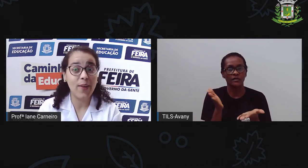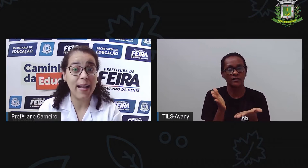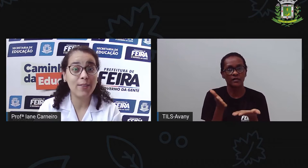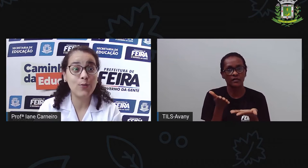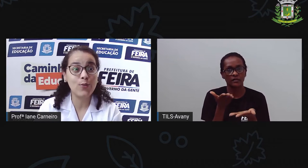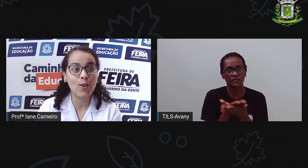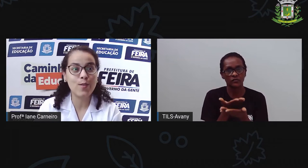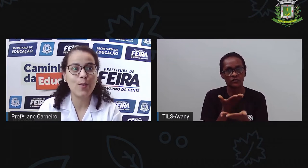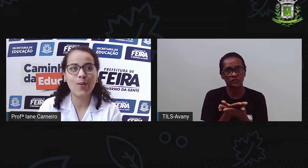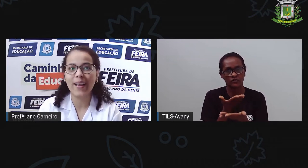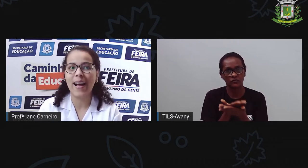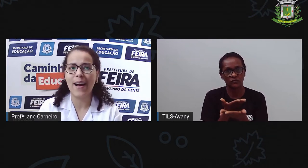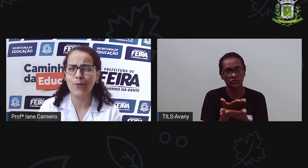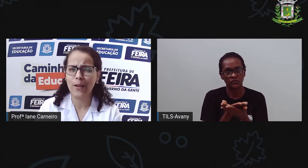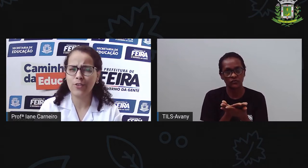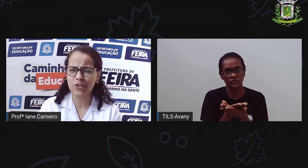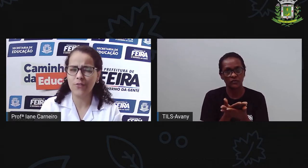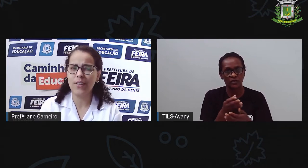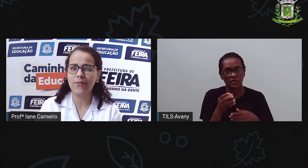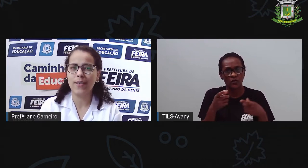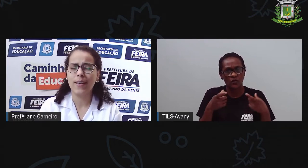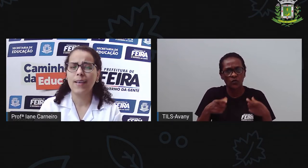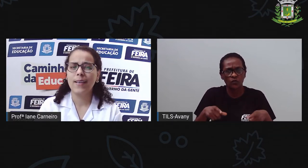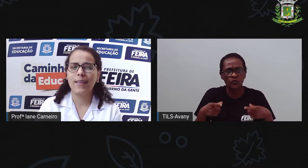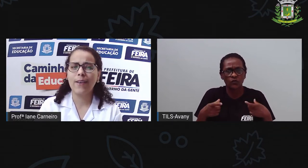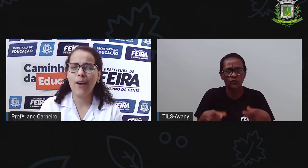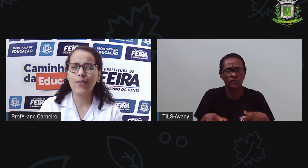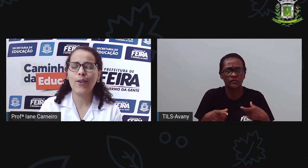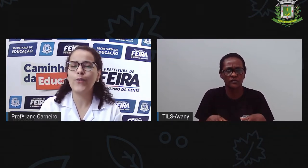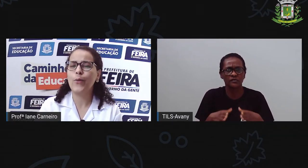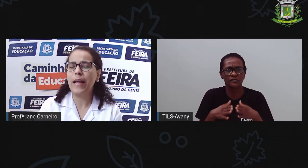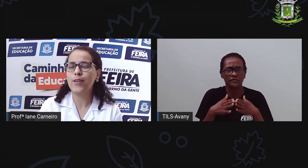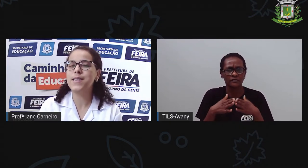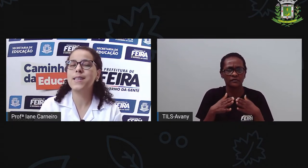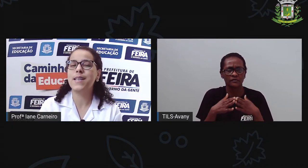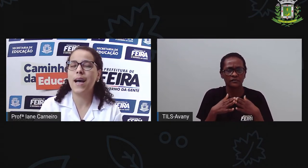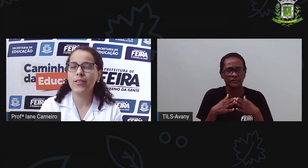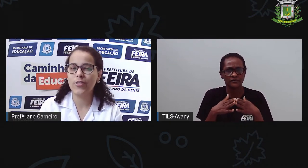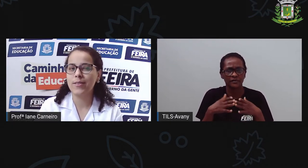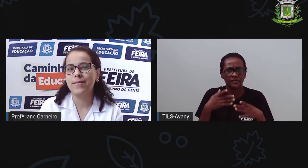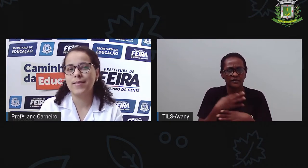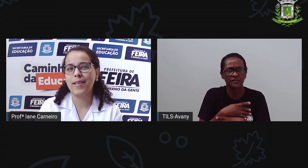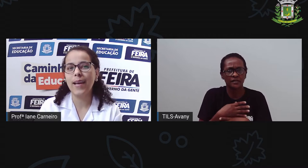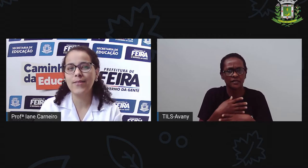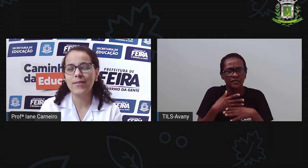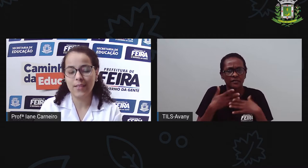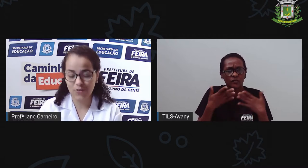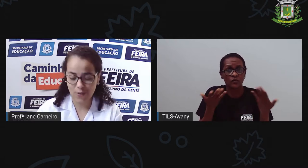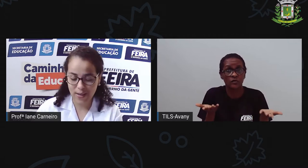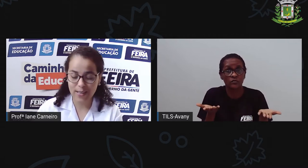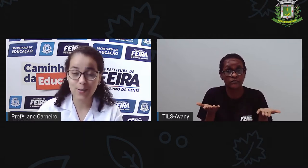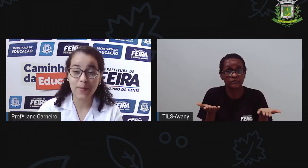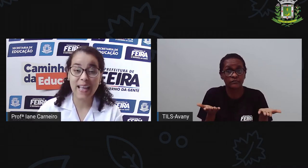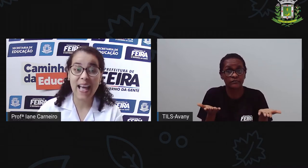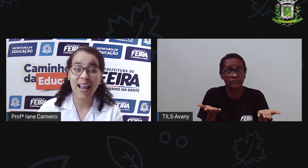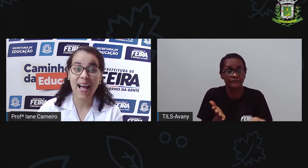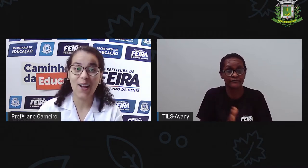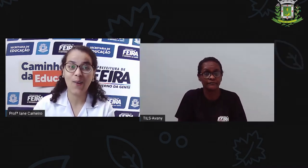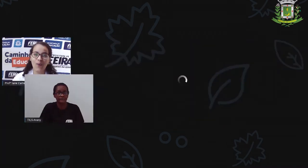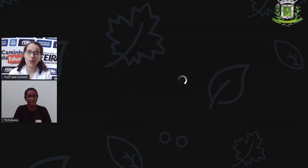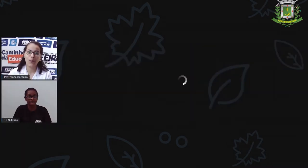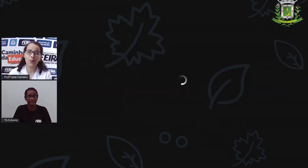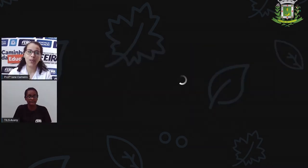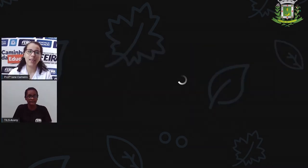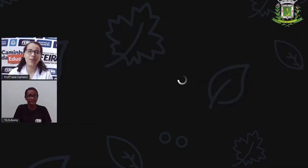porque fala do nosso lugar, o lugar onde a vive, né? Qual a nossa cidade, certo? Então a vai falar sobre ela